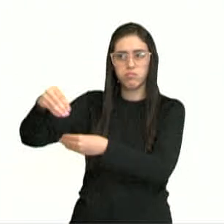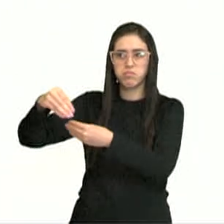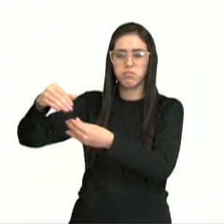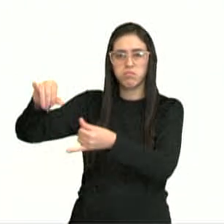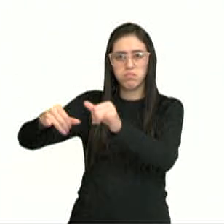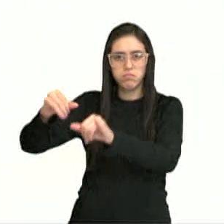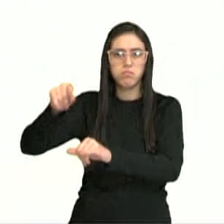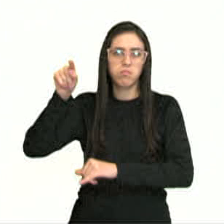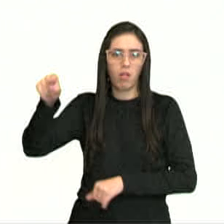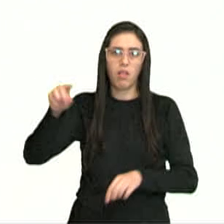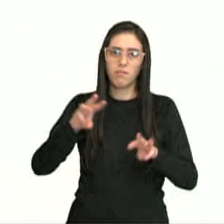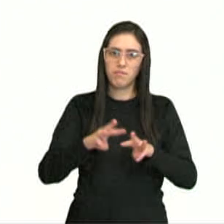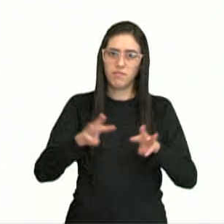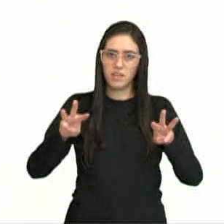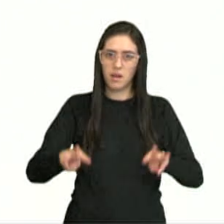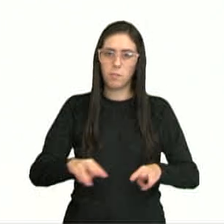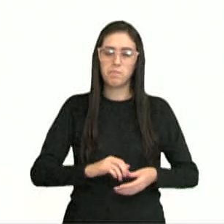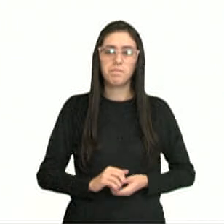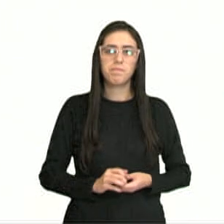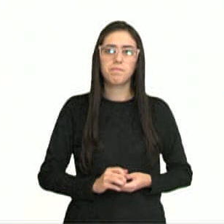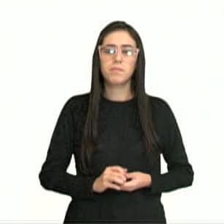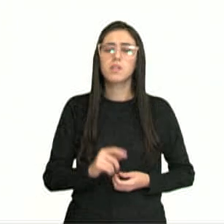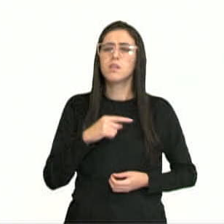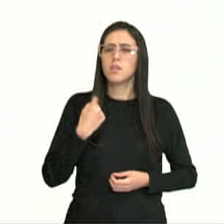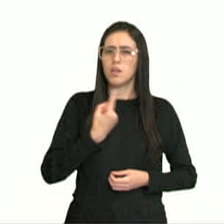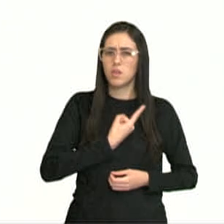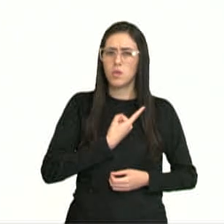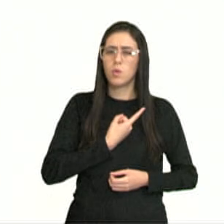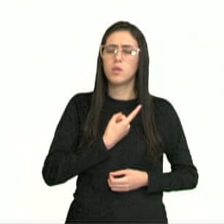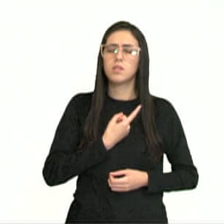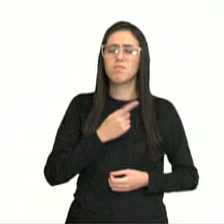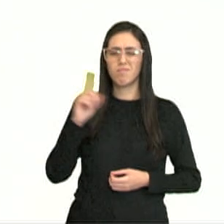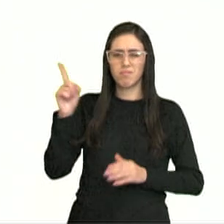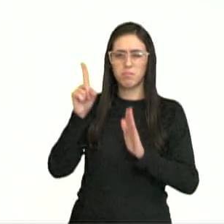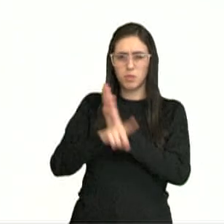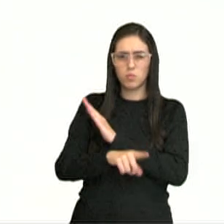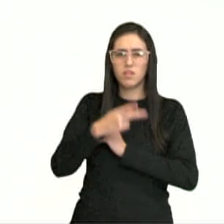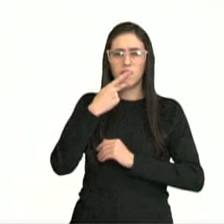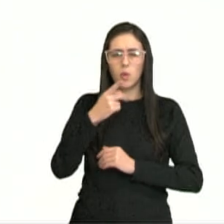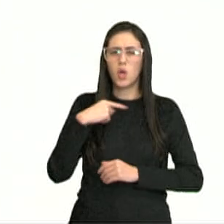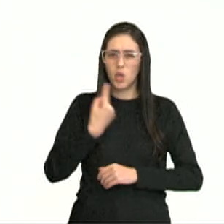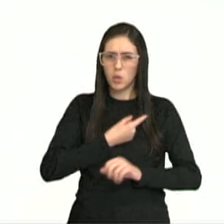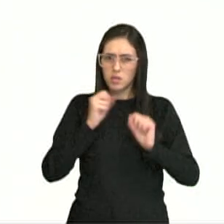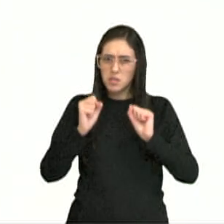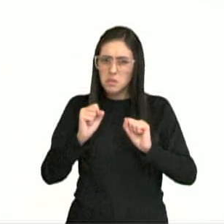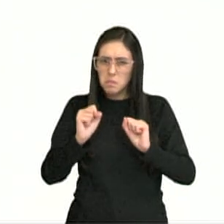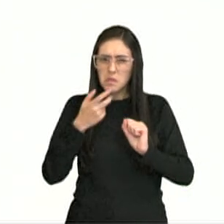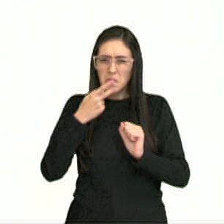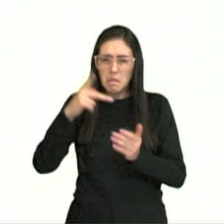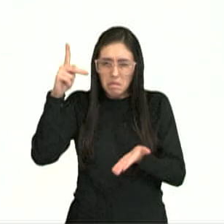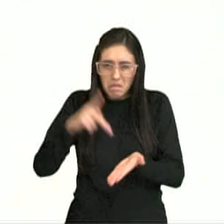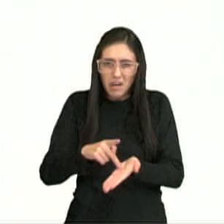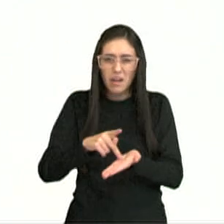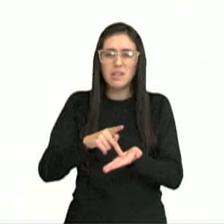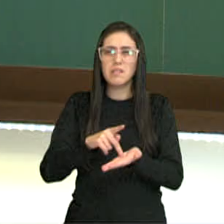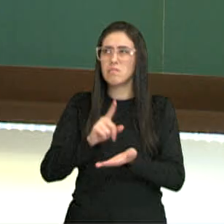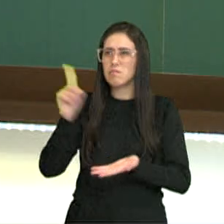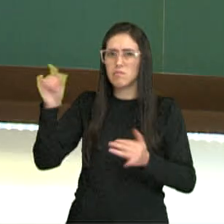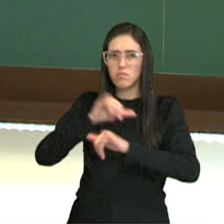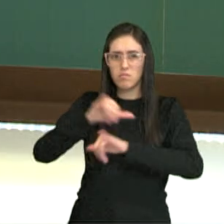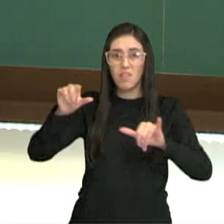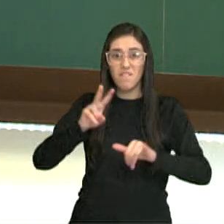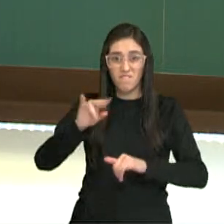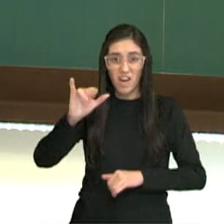a UFPR. Nós podemos afirmar, ó, a pergunta é, nós podemos afirmar que o fato noticiado ocorrerá